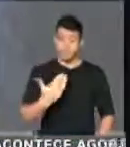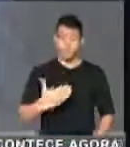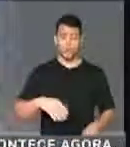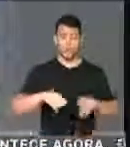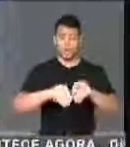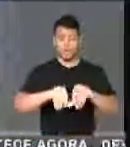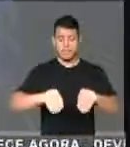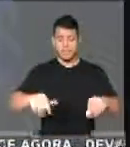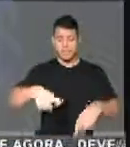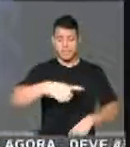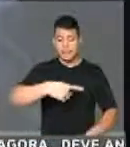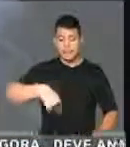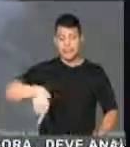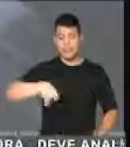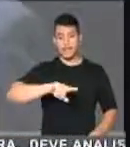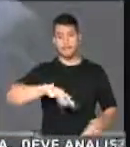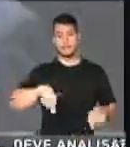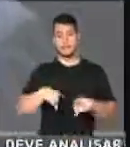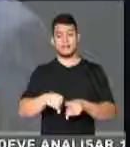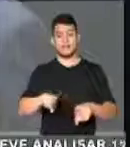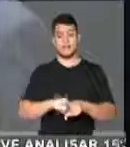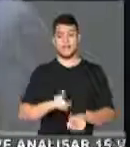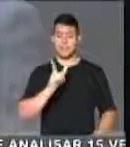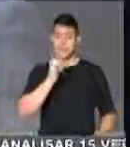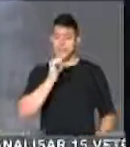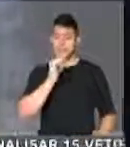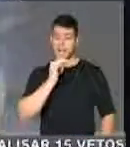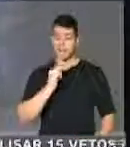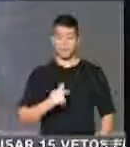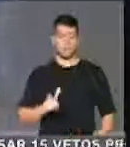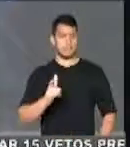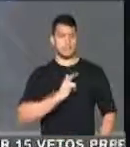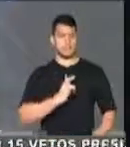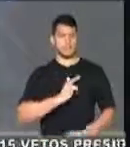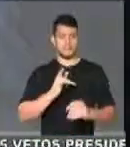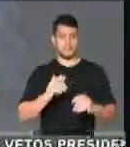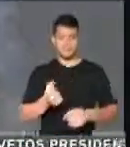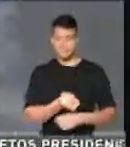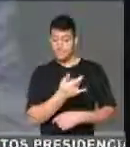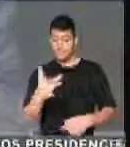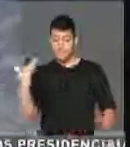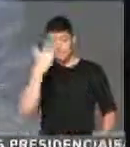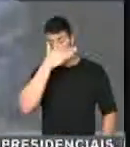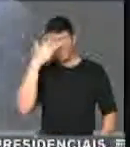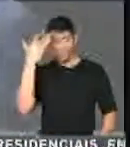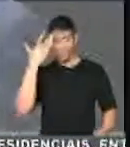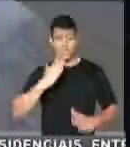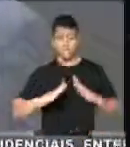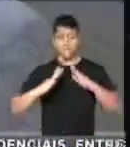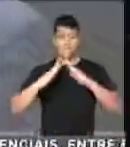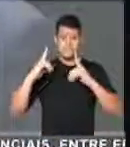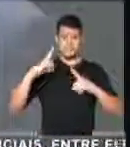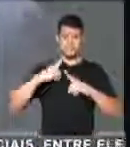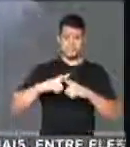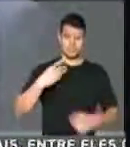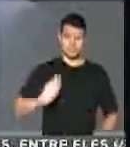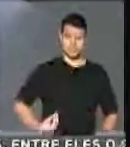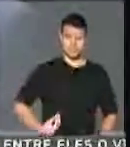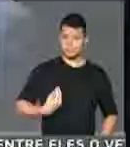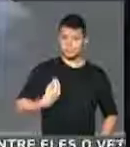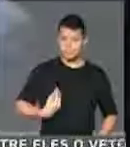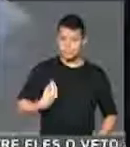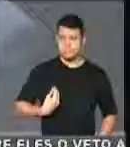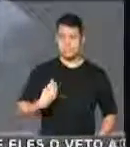todos os municípios maranhenses, de todas as dioceses, os bispos presentes. Eu queria aqui, inclusive, cumprimentar